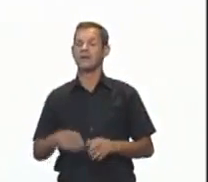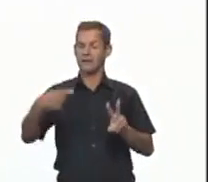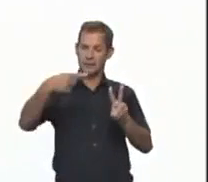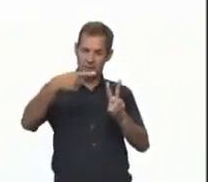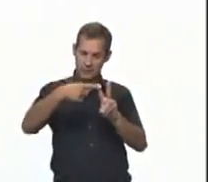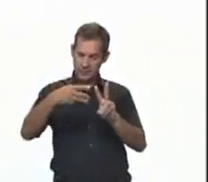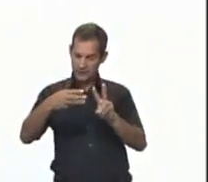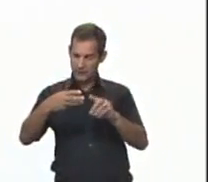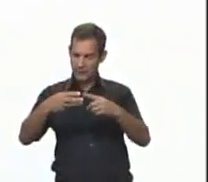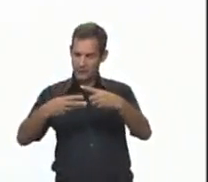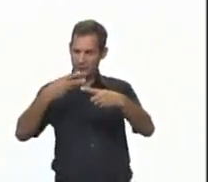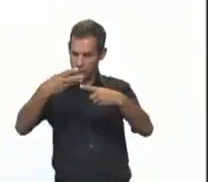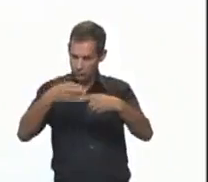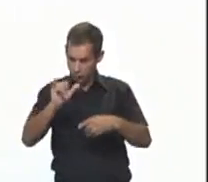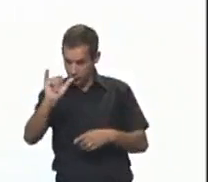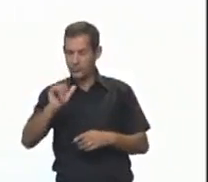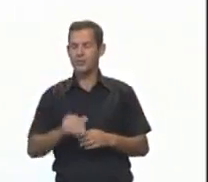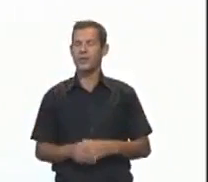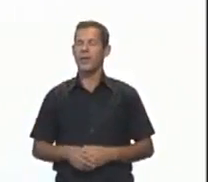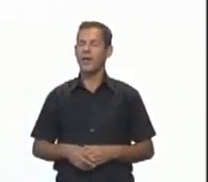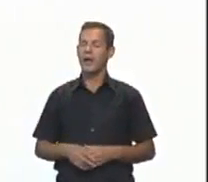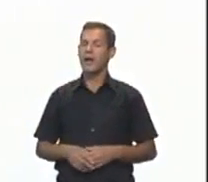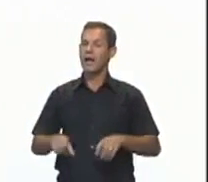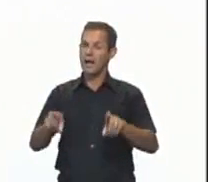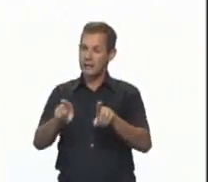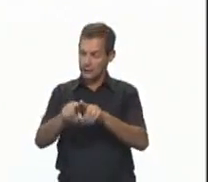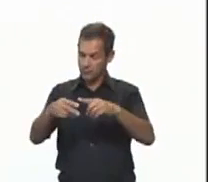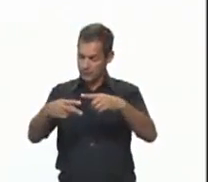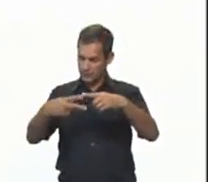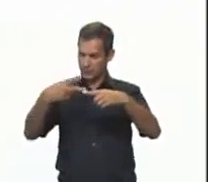raiz cúbica de y, aqui ao quadrado,